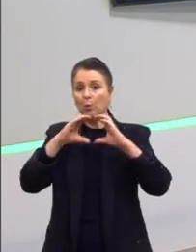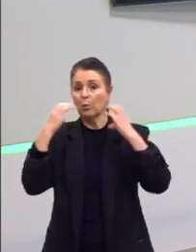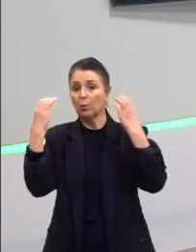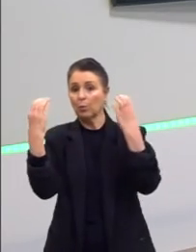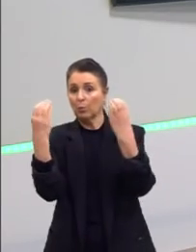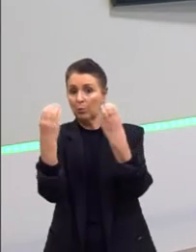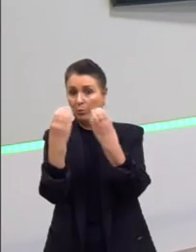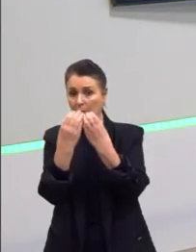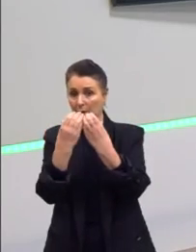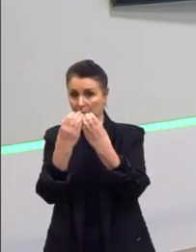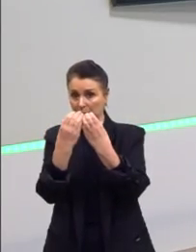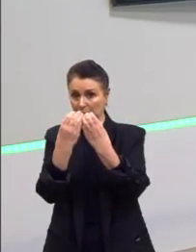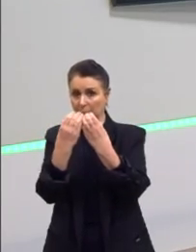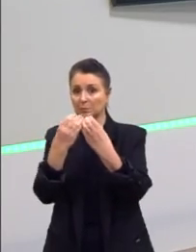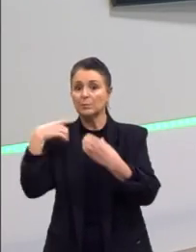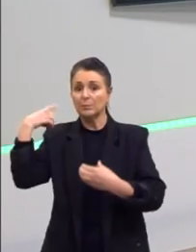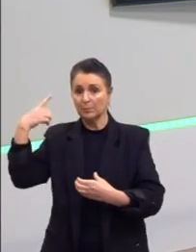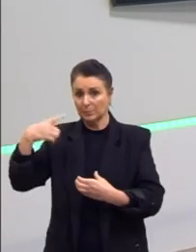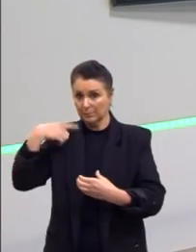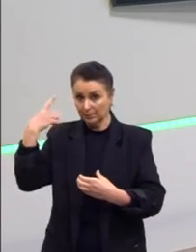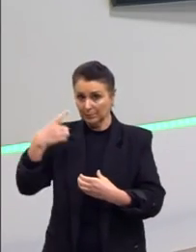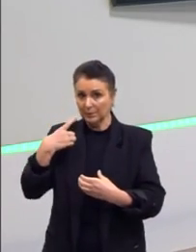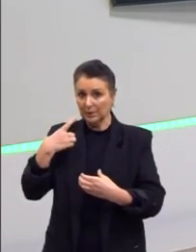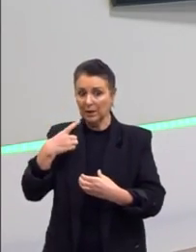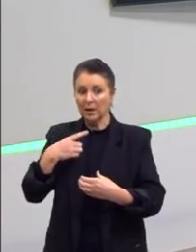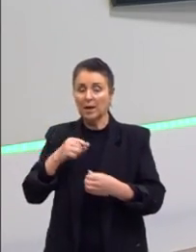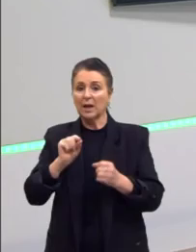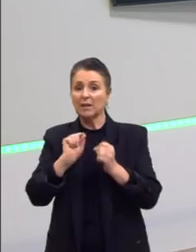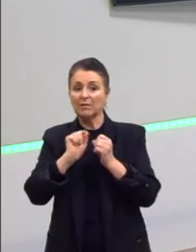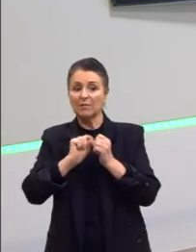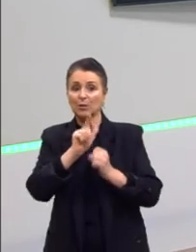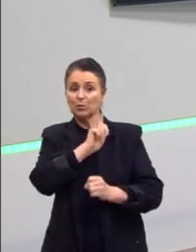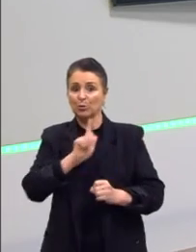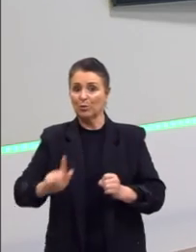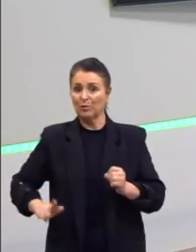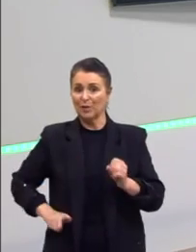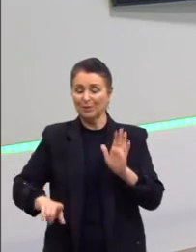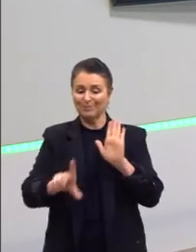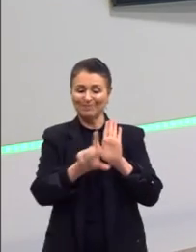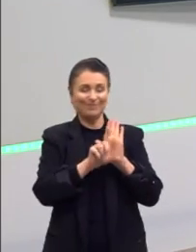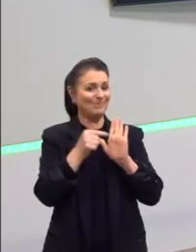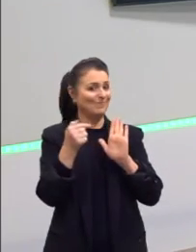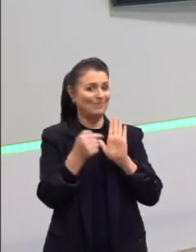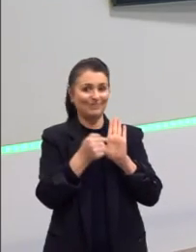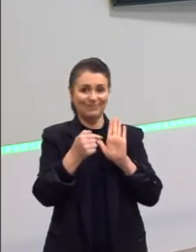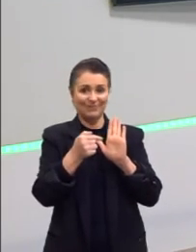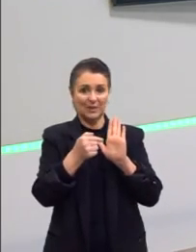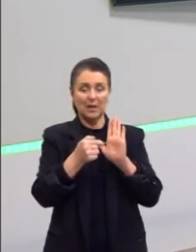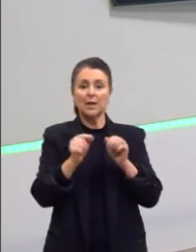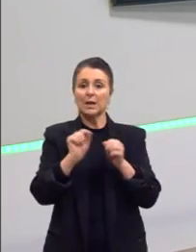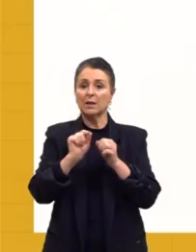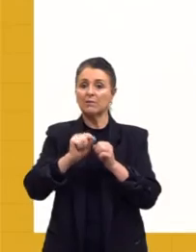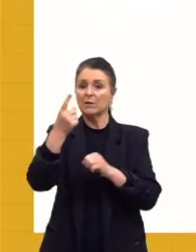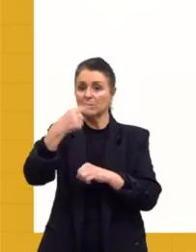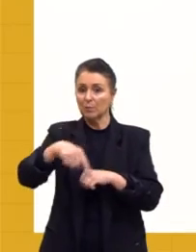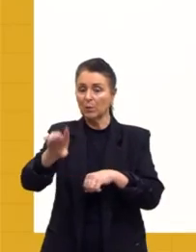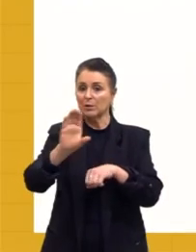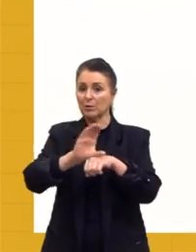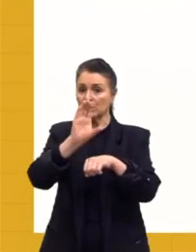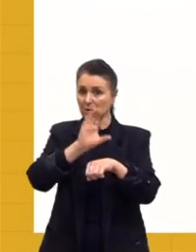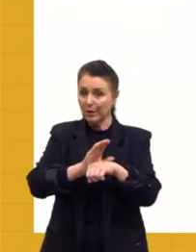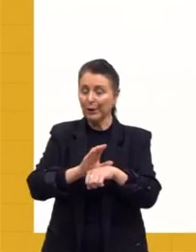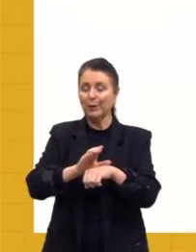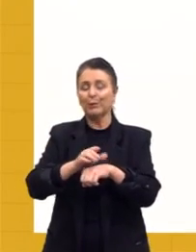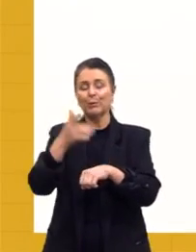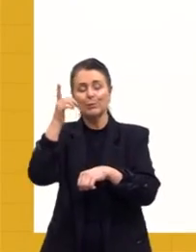é torna esse congresso elegico certo e ele traz uma nova constituição dizendo Olha eu sou consigo fazer